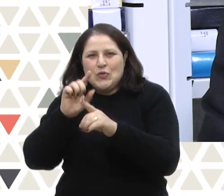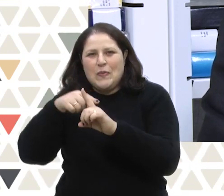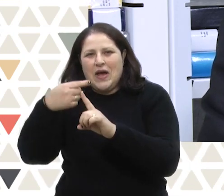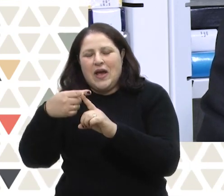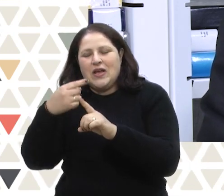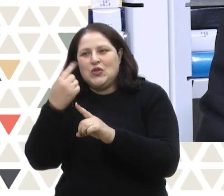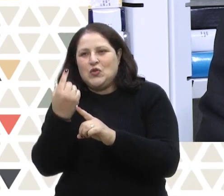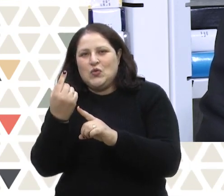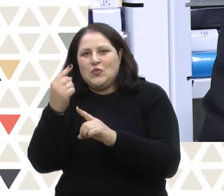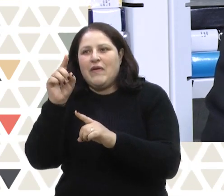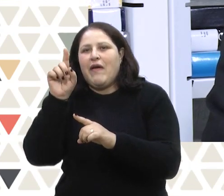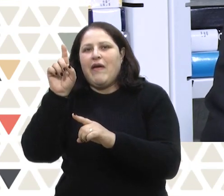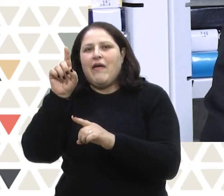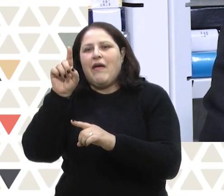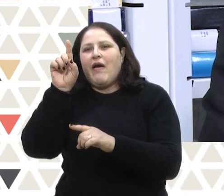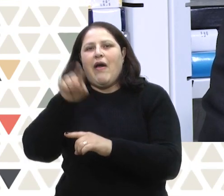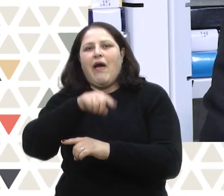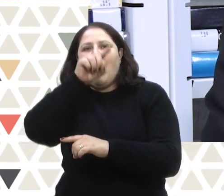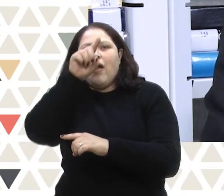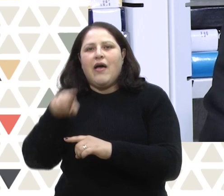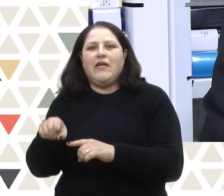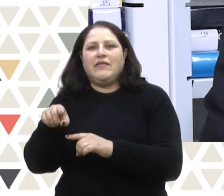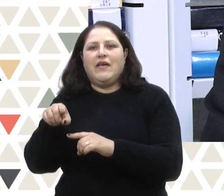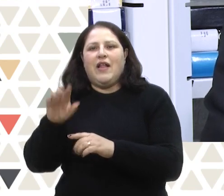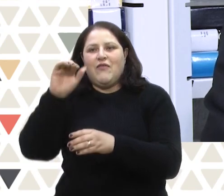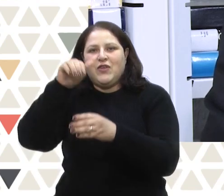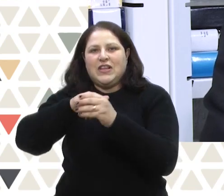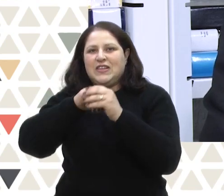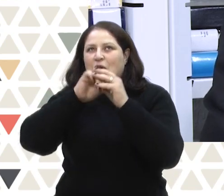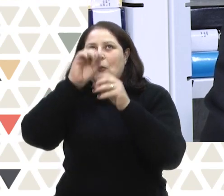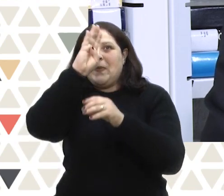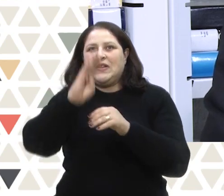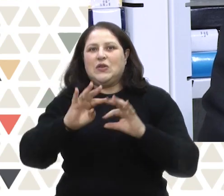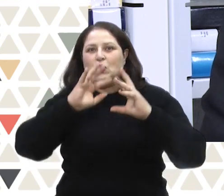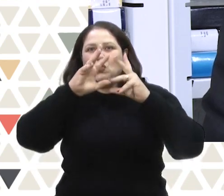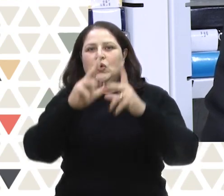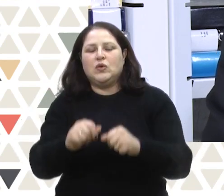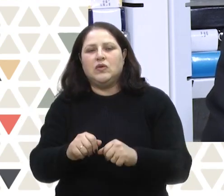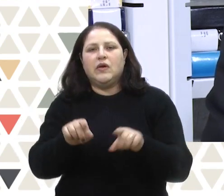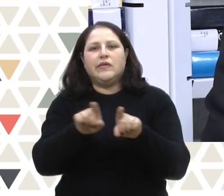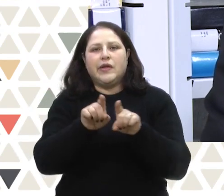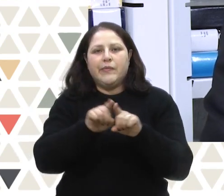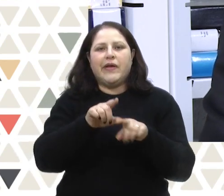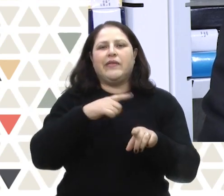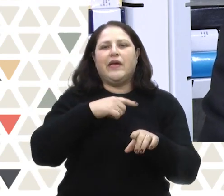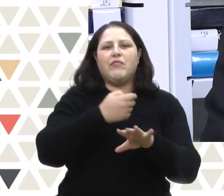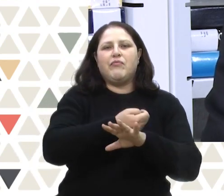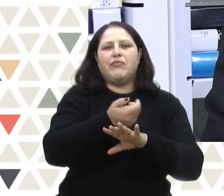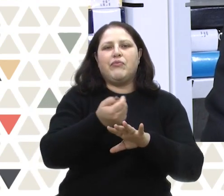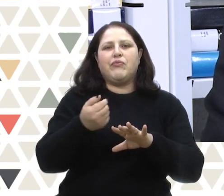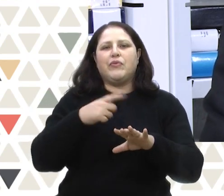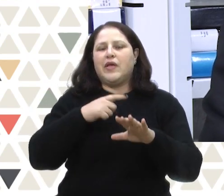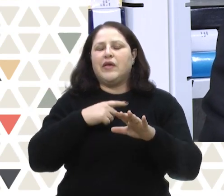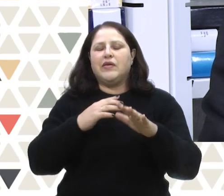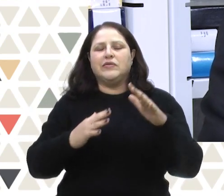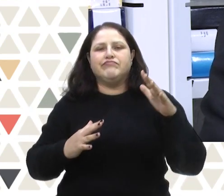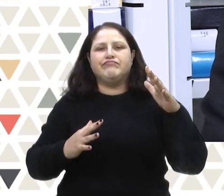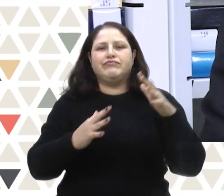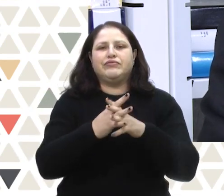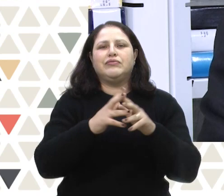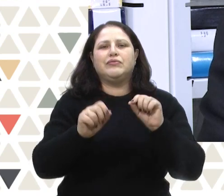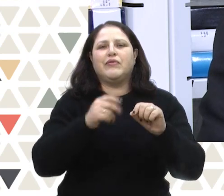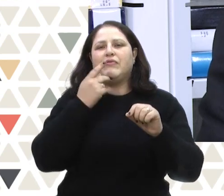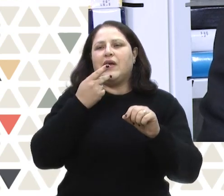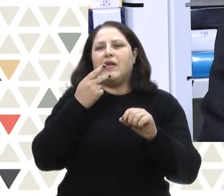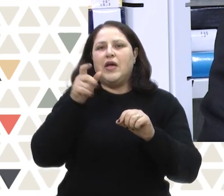news, inclusive, ultrapassam esse absurdo, dizendo que os próprios candidatos não poderiam concorrer de novo. Tudo isso é